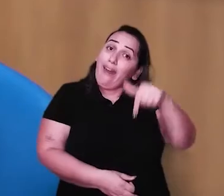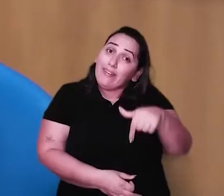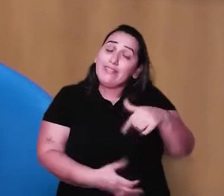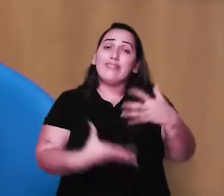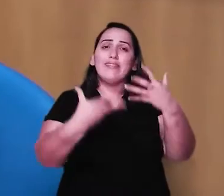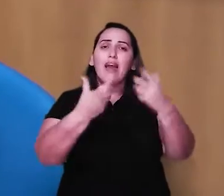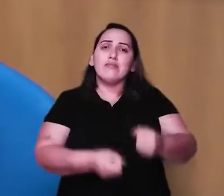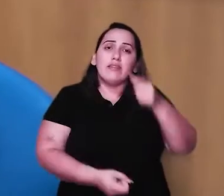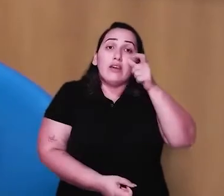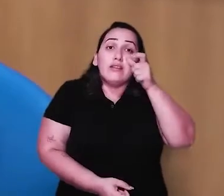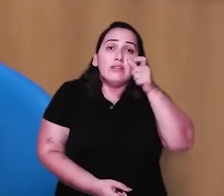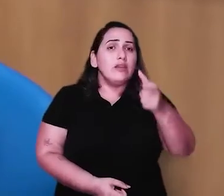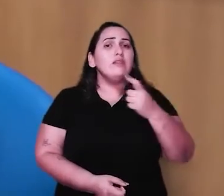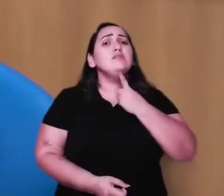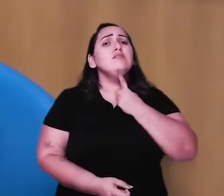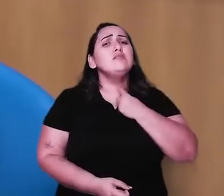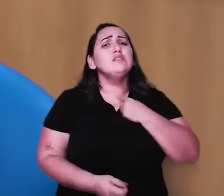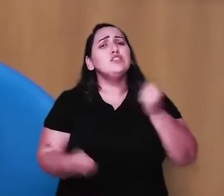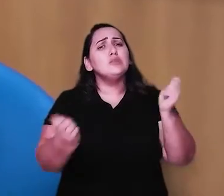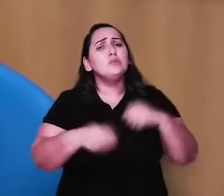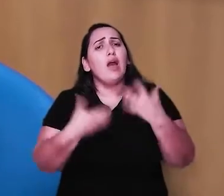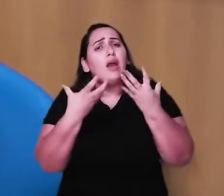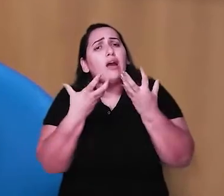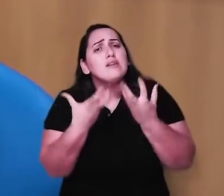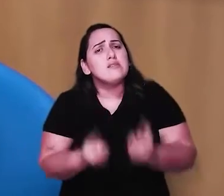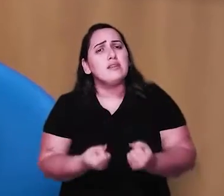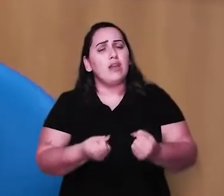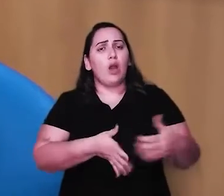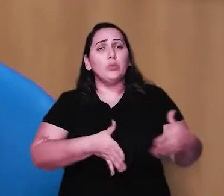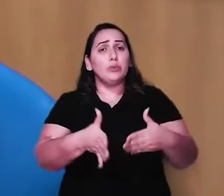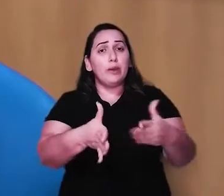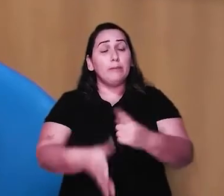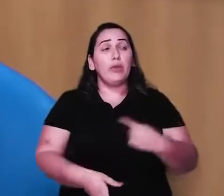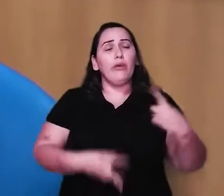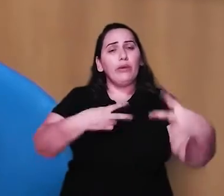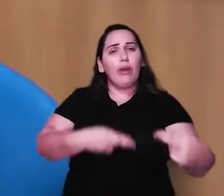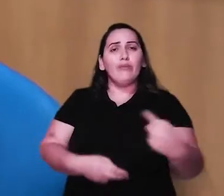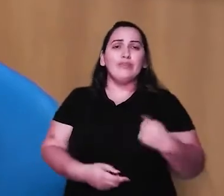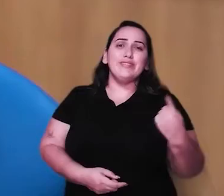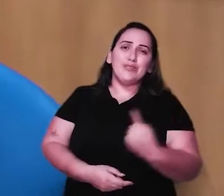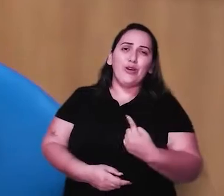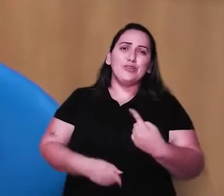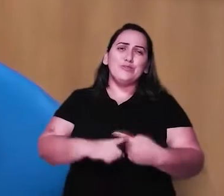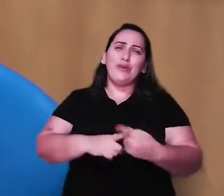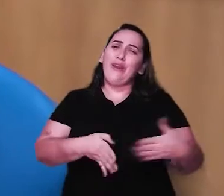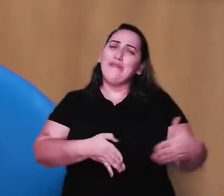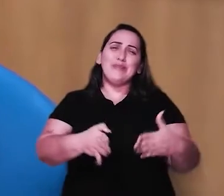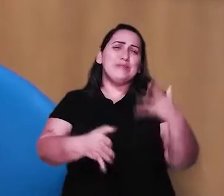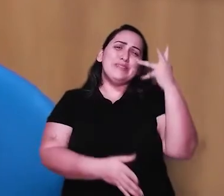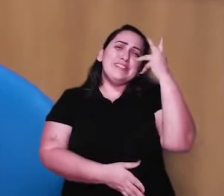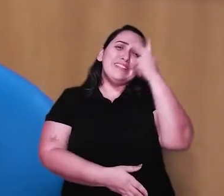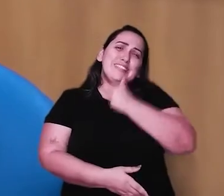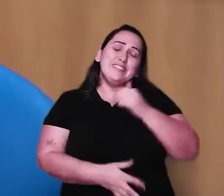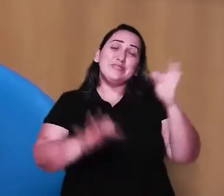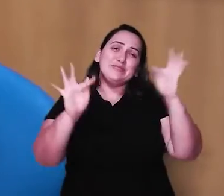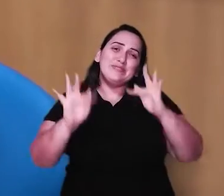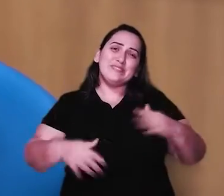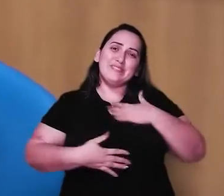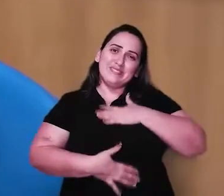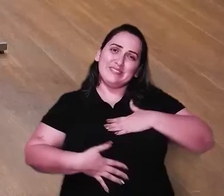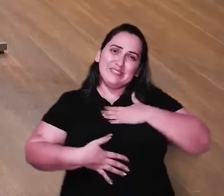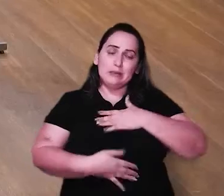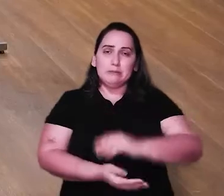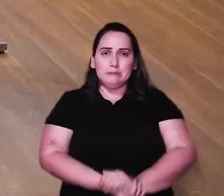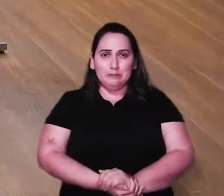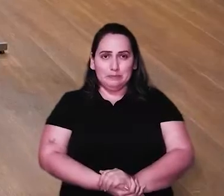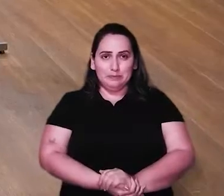juristas também tenham interesse e o desejo de abraçar esse caminho que nós abraçamos, que é um caminho tão bonito, ao final das contas.